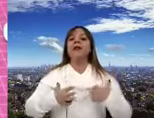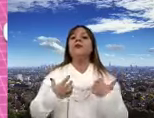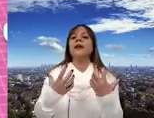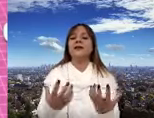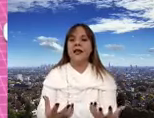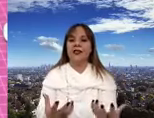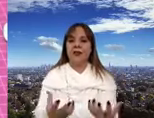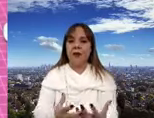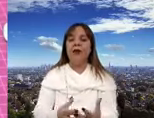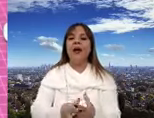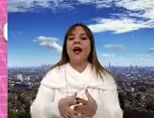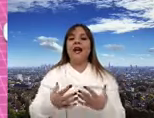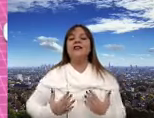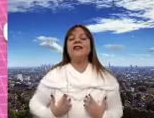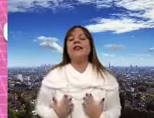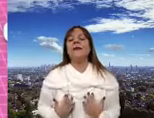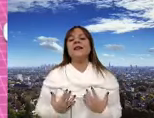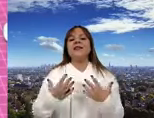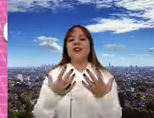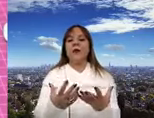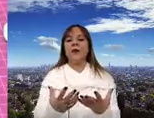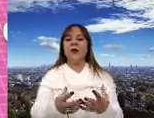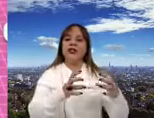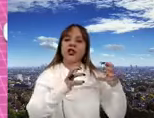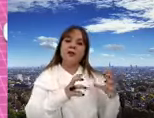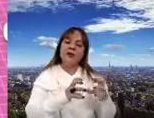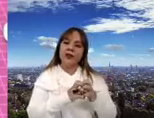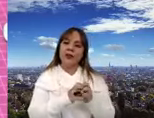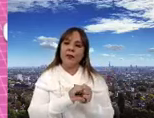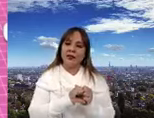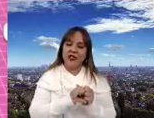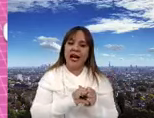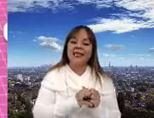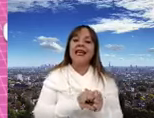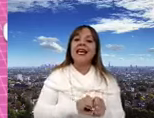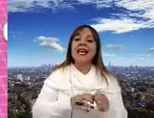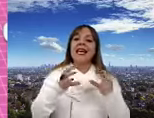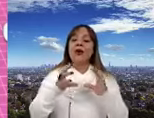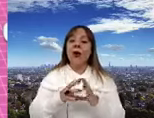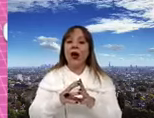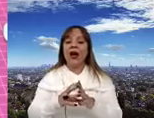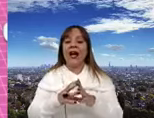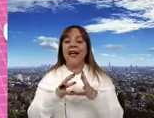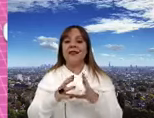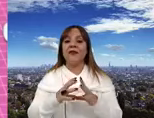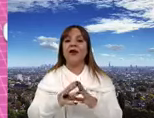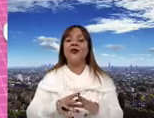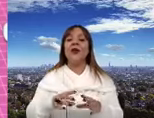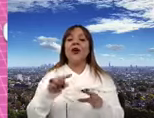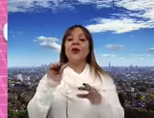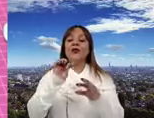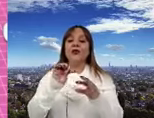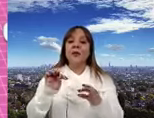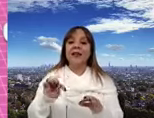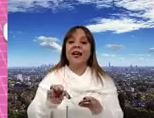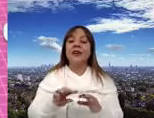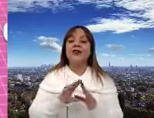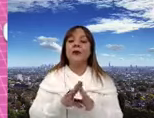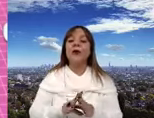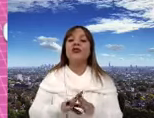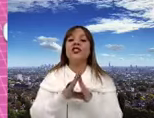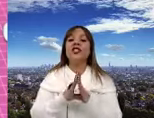presente, tá bom? Aquilo que você quer presentear com amor, tira uma foto caprichada e coloca essa foto nos comentários do